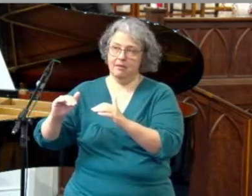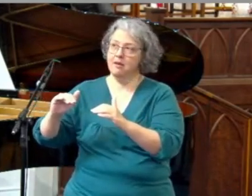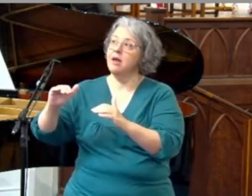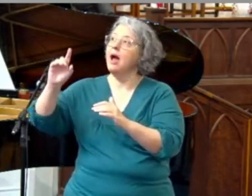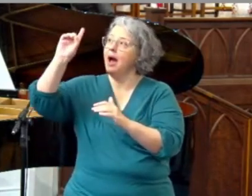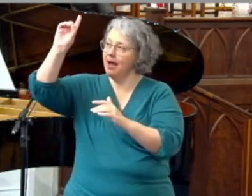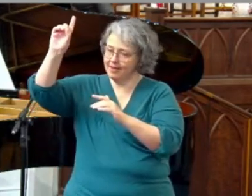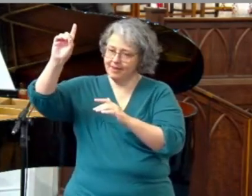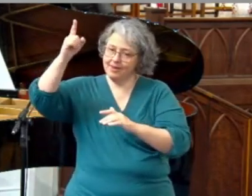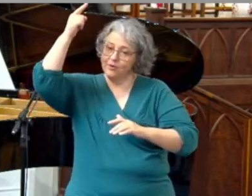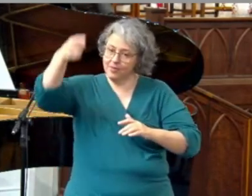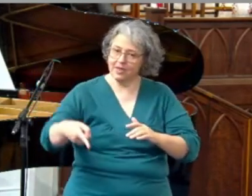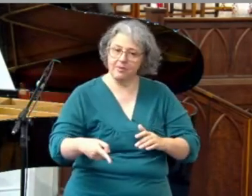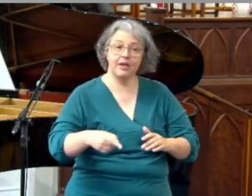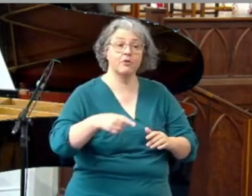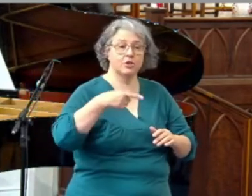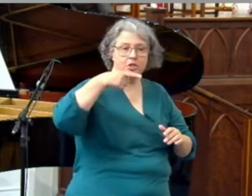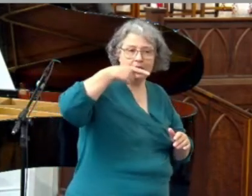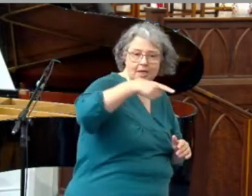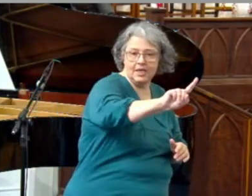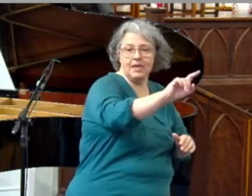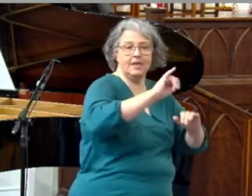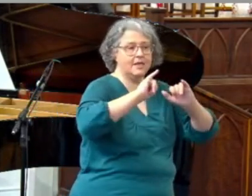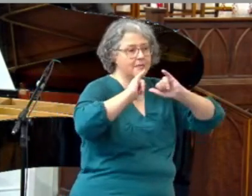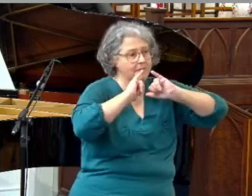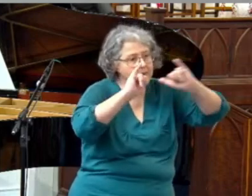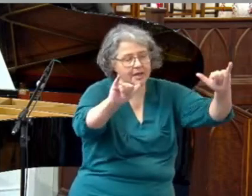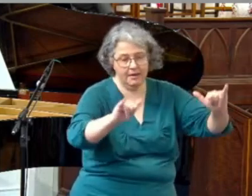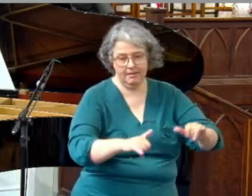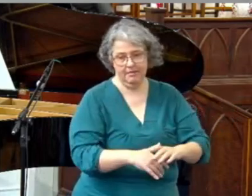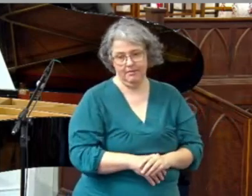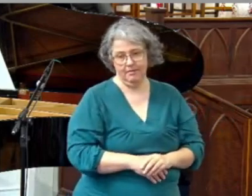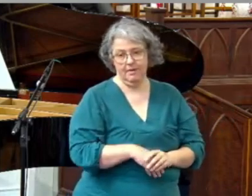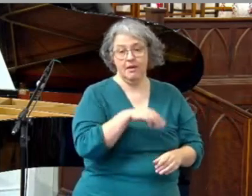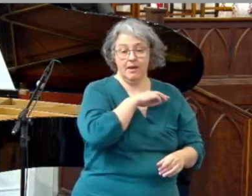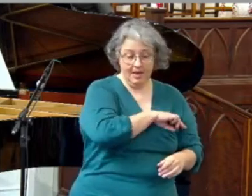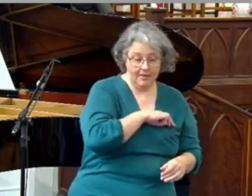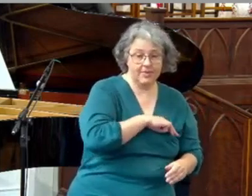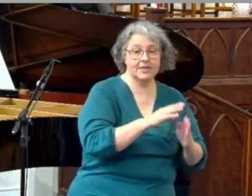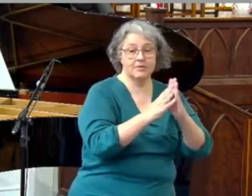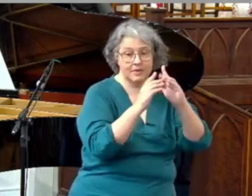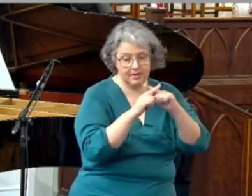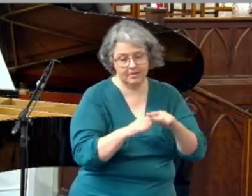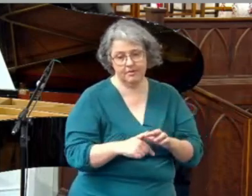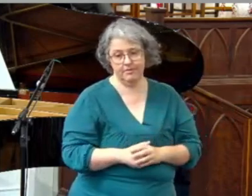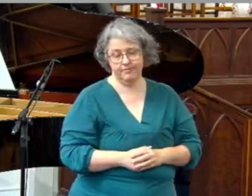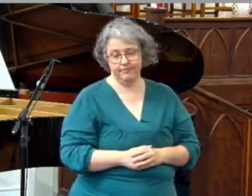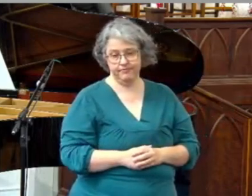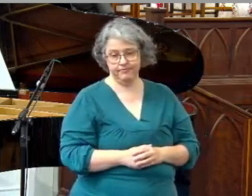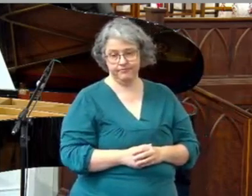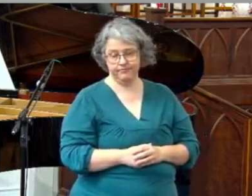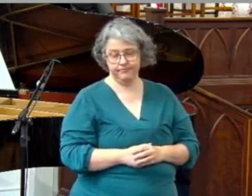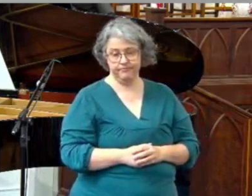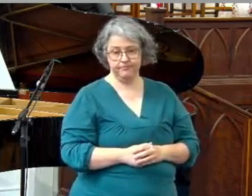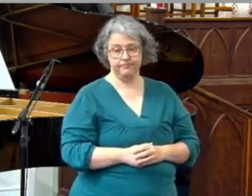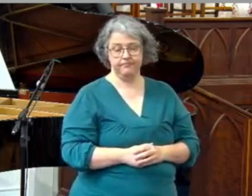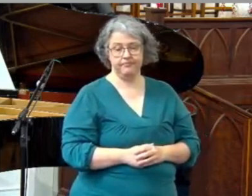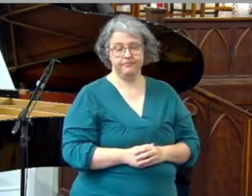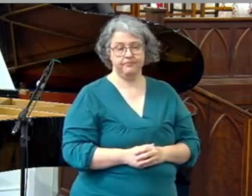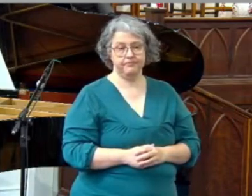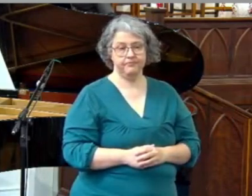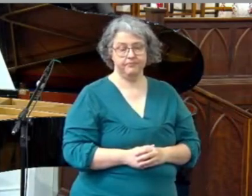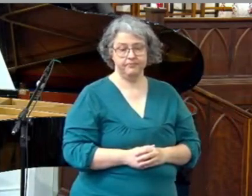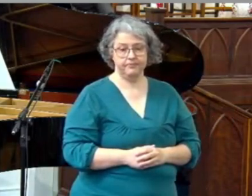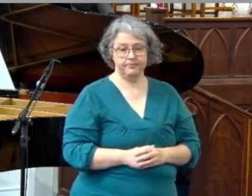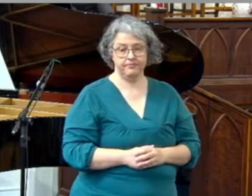e pregai o evangelho, ou seja, a missão da igreja. A missão da igreja. Por fim, esse texto